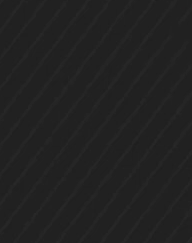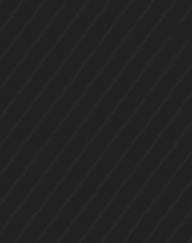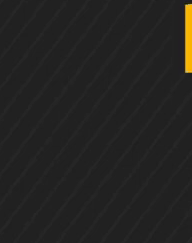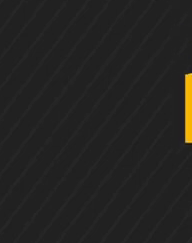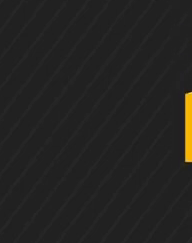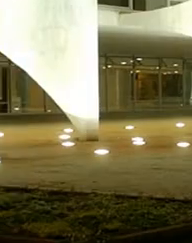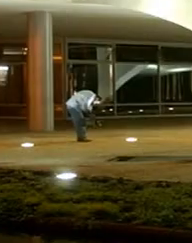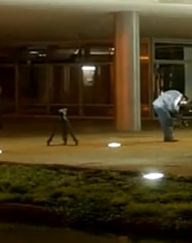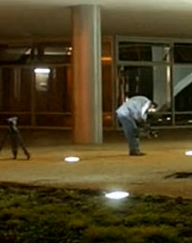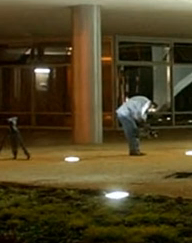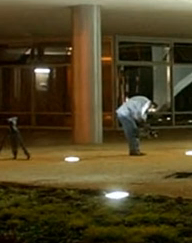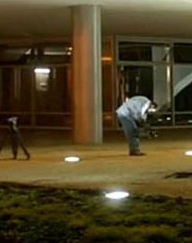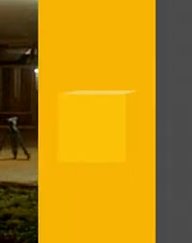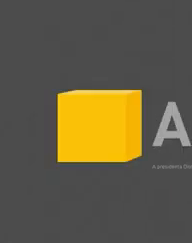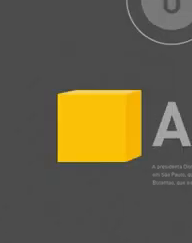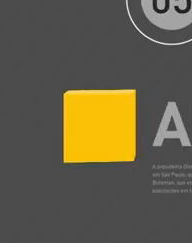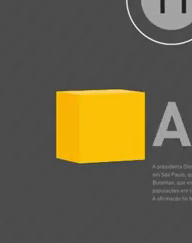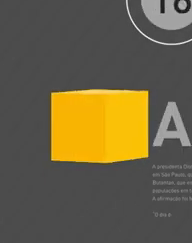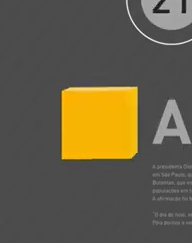ae